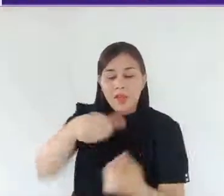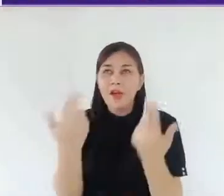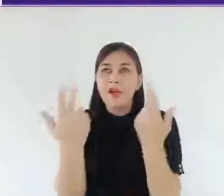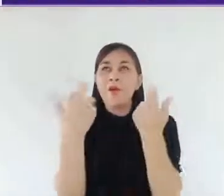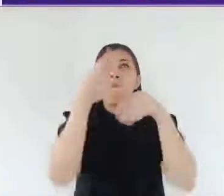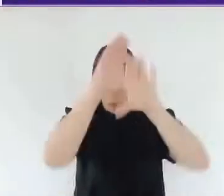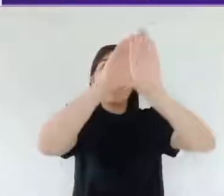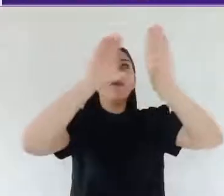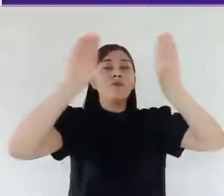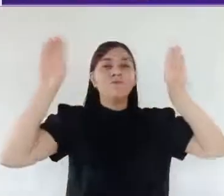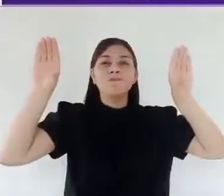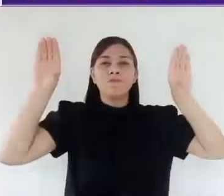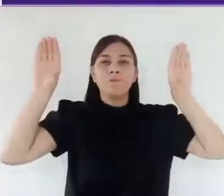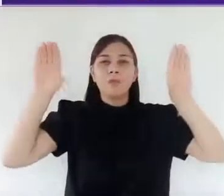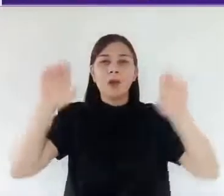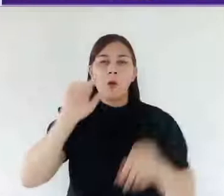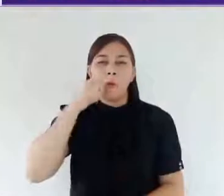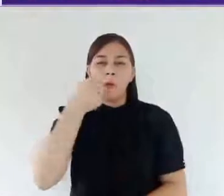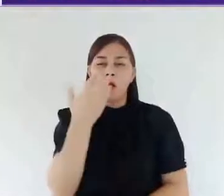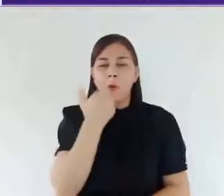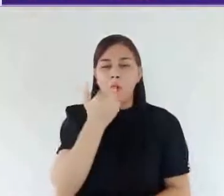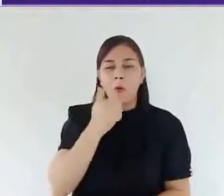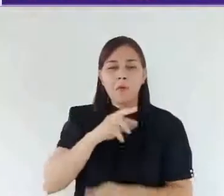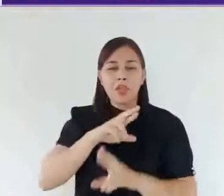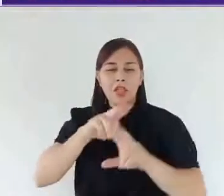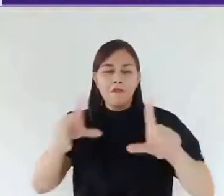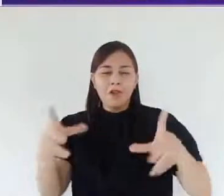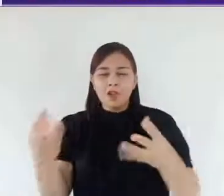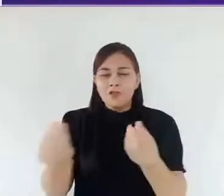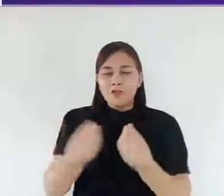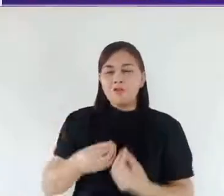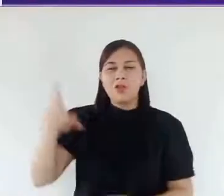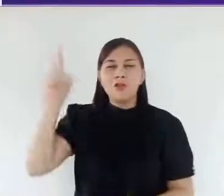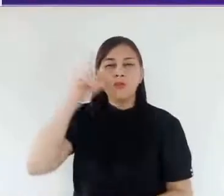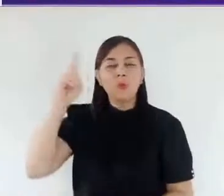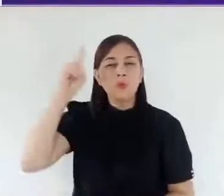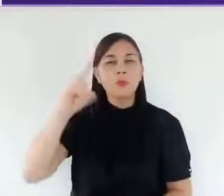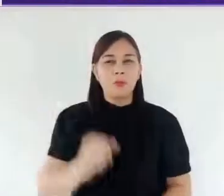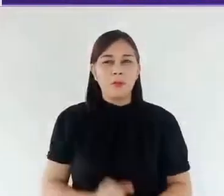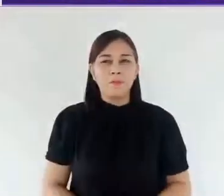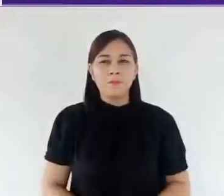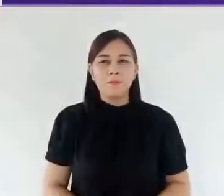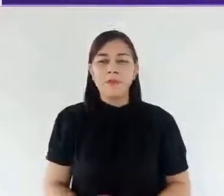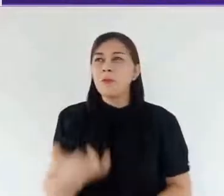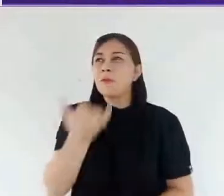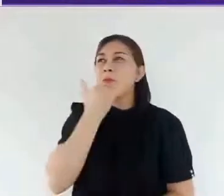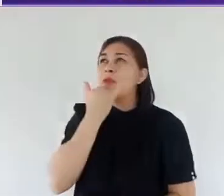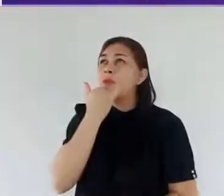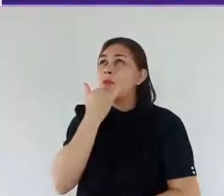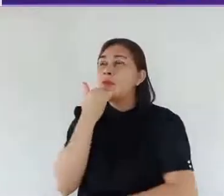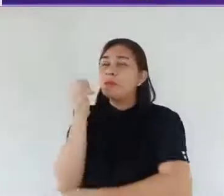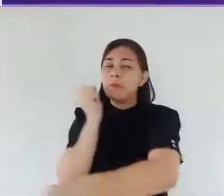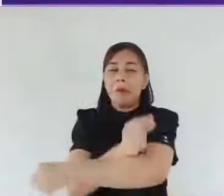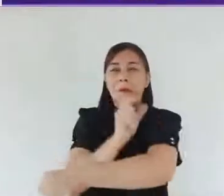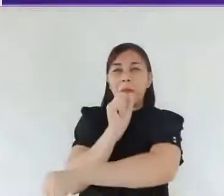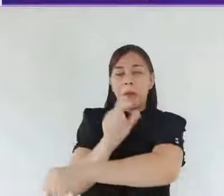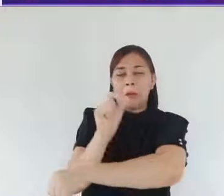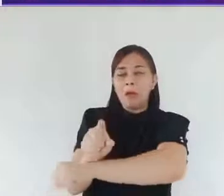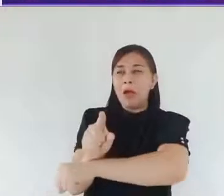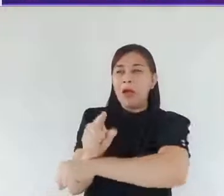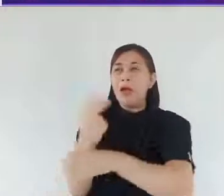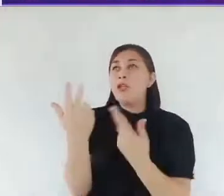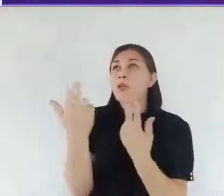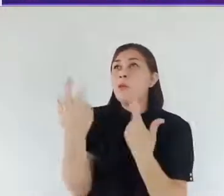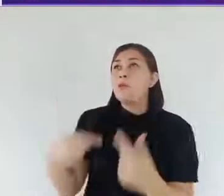terra como é feita no céu. Pão nosso de cada dia que nos dá hoje, perdoai as nossas ofensas,